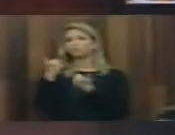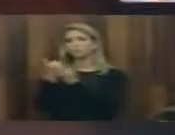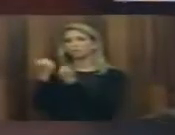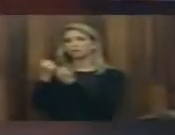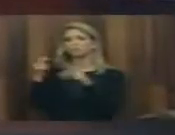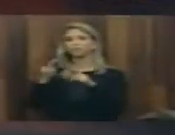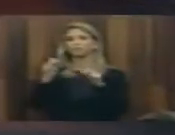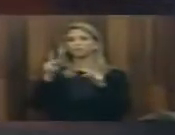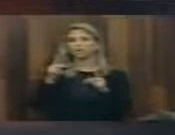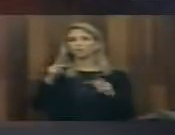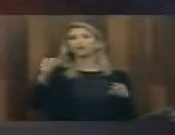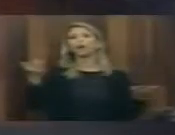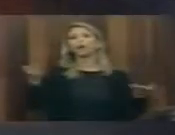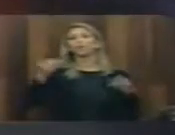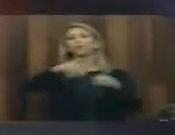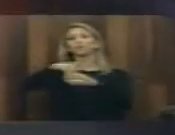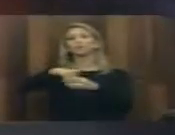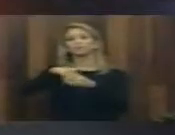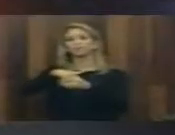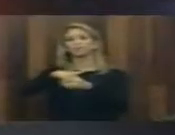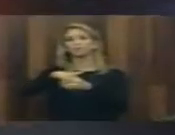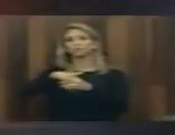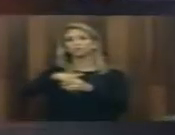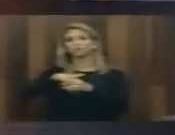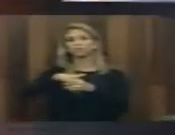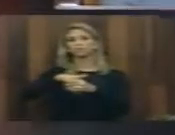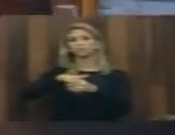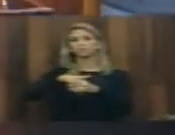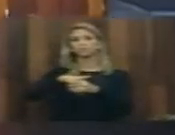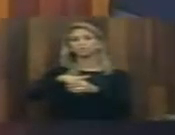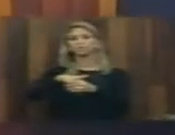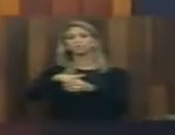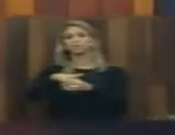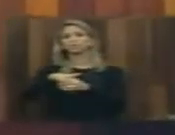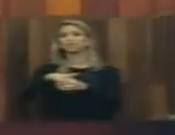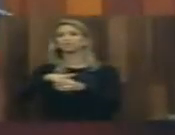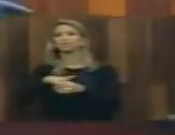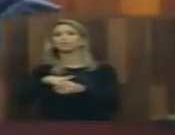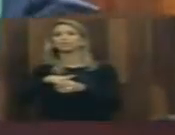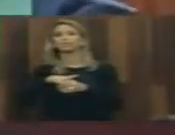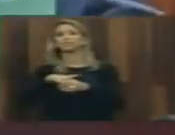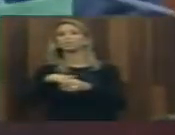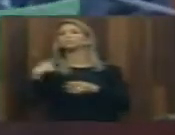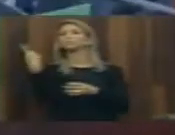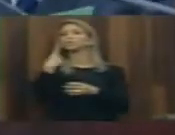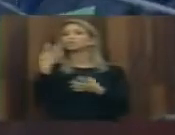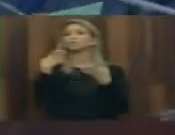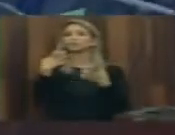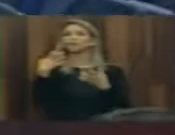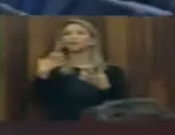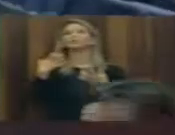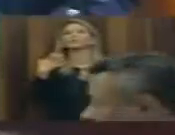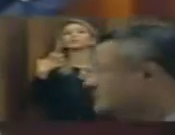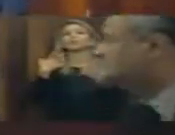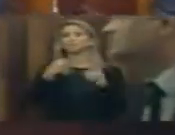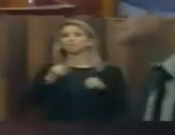em votação. Os favoráveis ao veto permaneçam como estão.